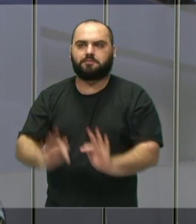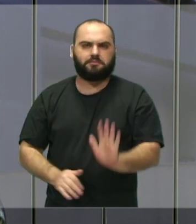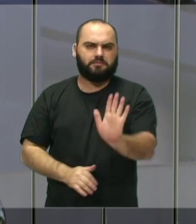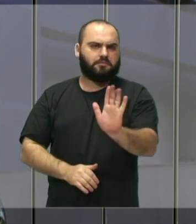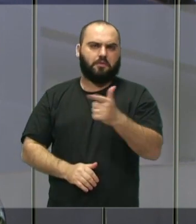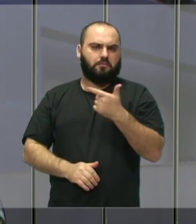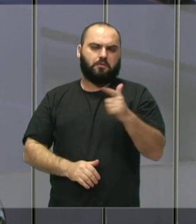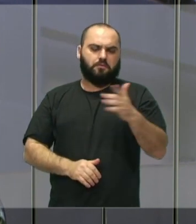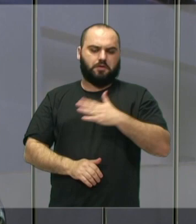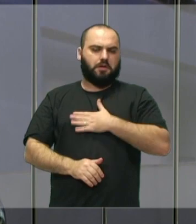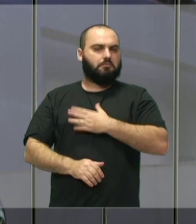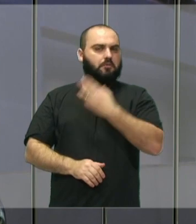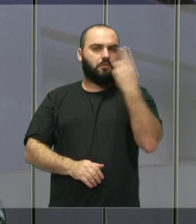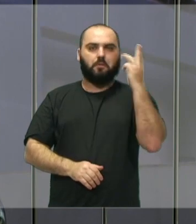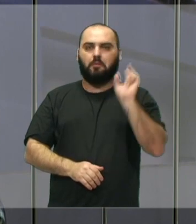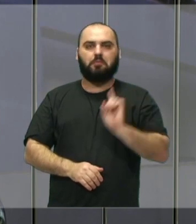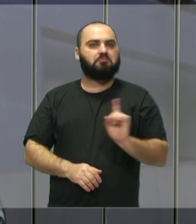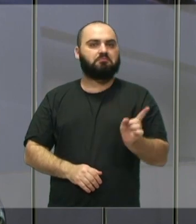nome,